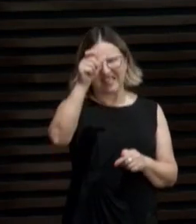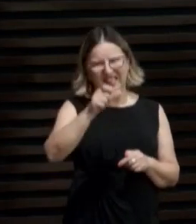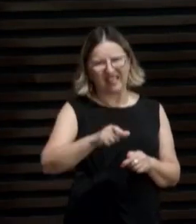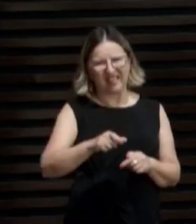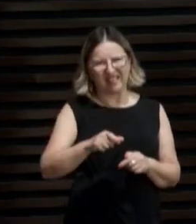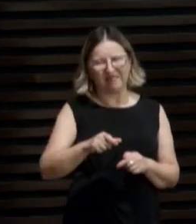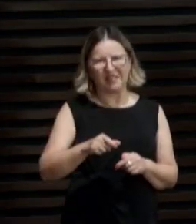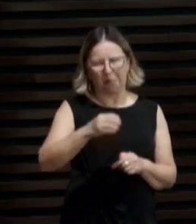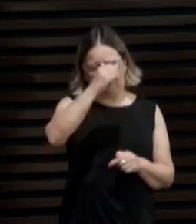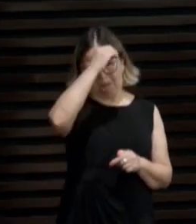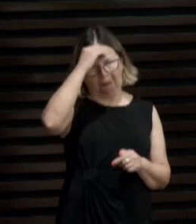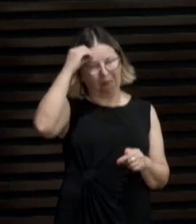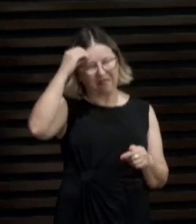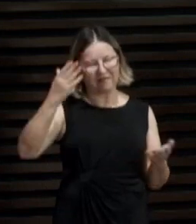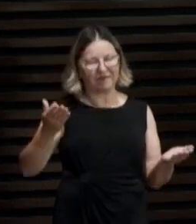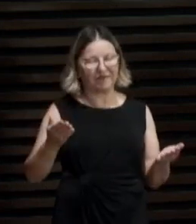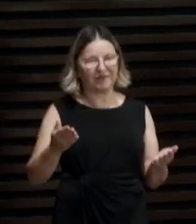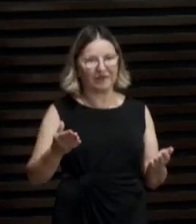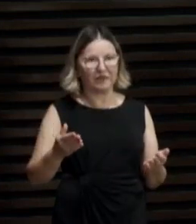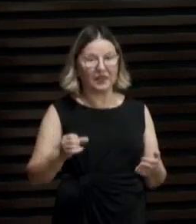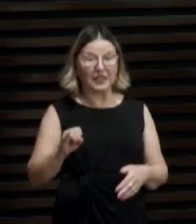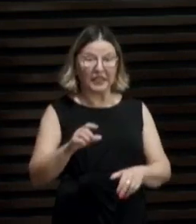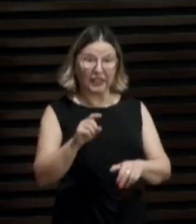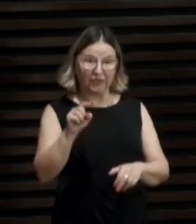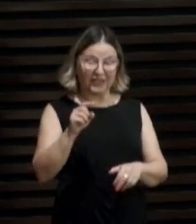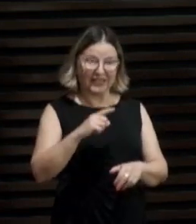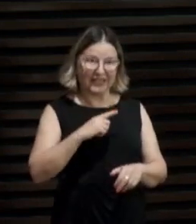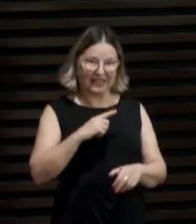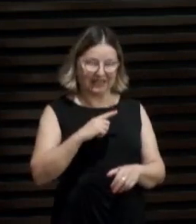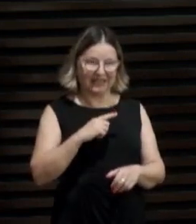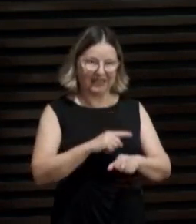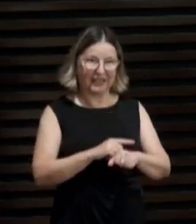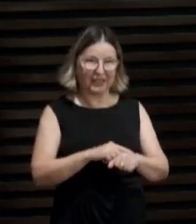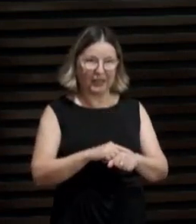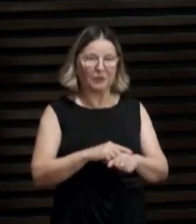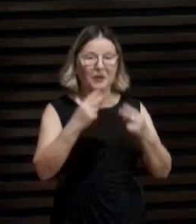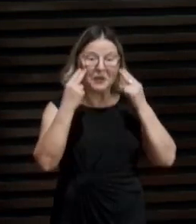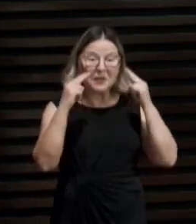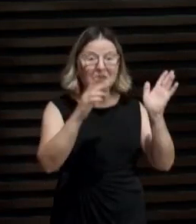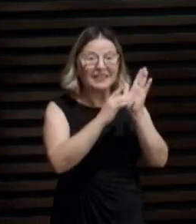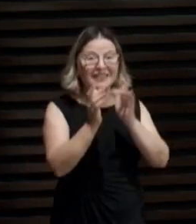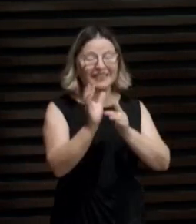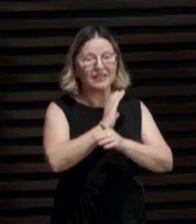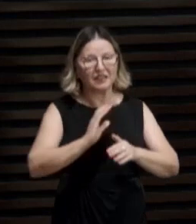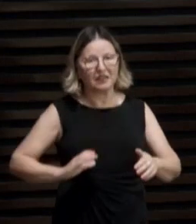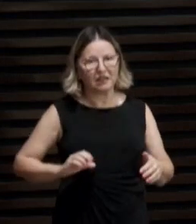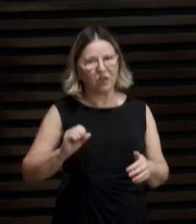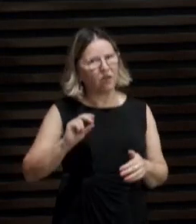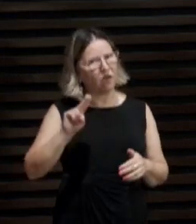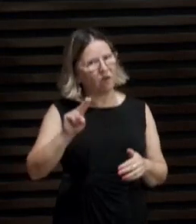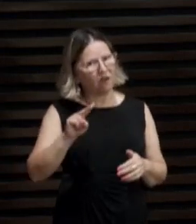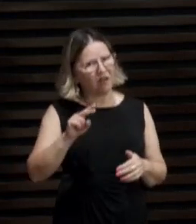Quando você tem a oportunidade de falar do Evangelho, você tem testemunhado de Jesus Cristo, Ou você tem tido vergonha do nome do